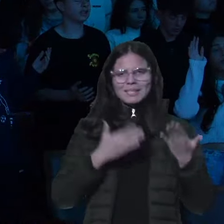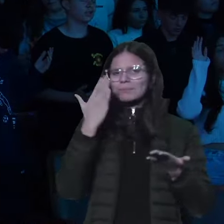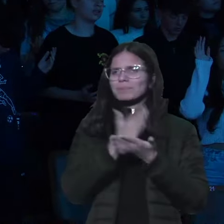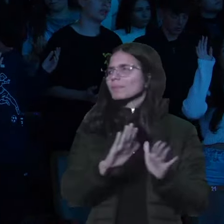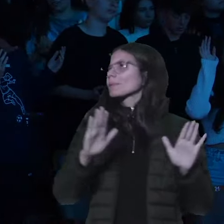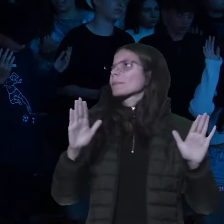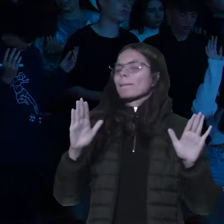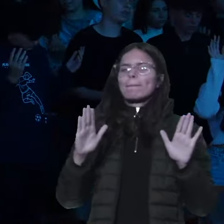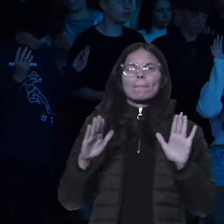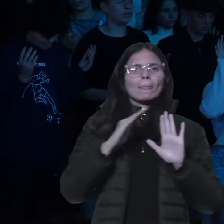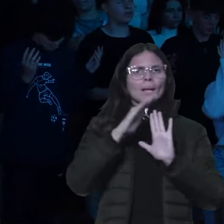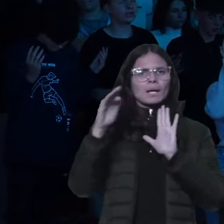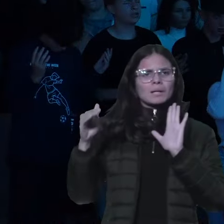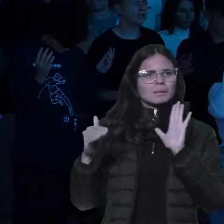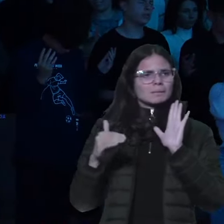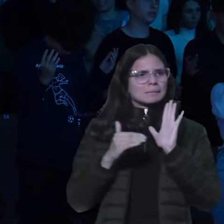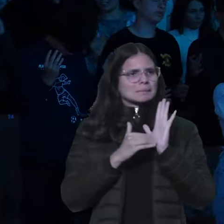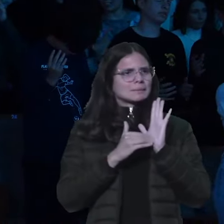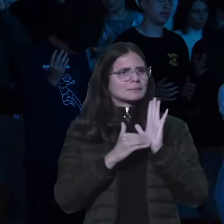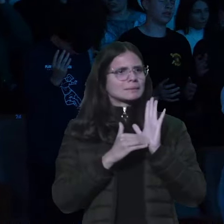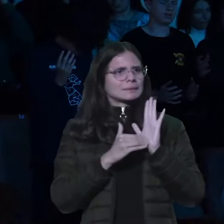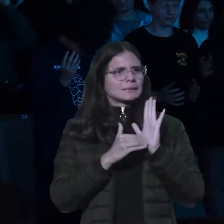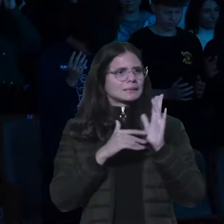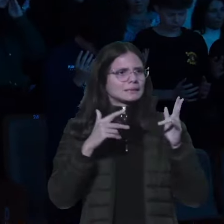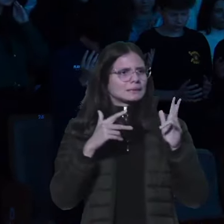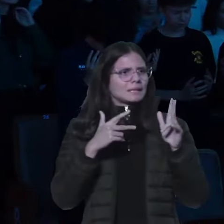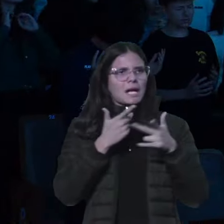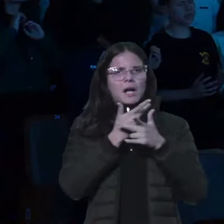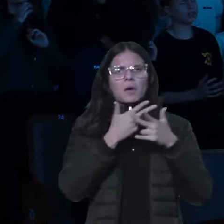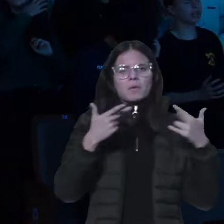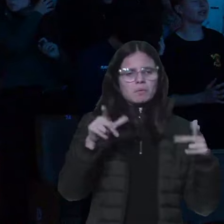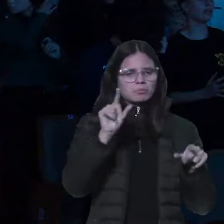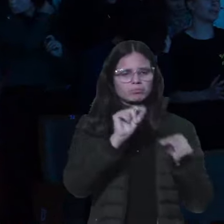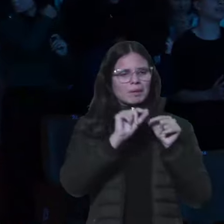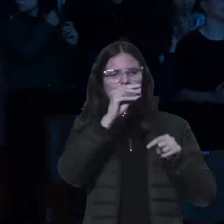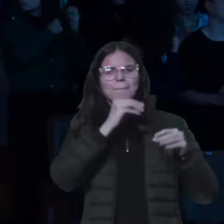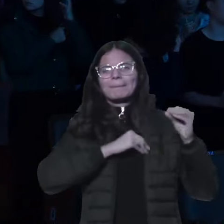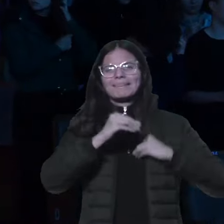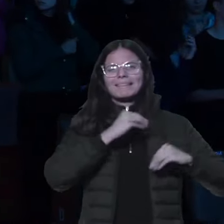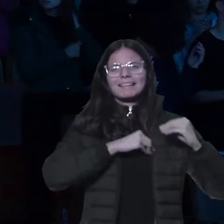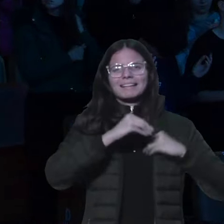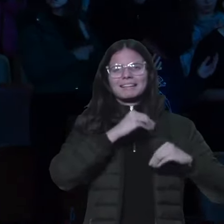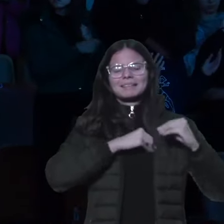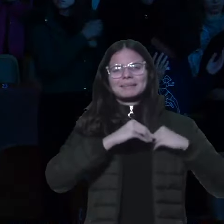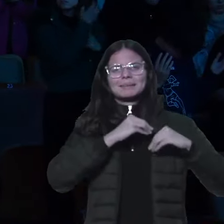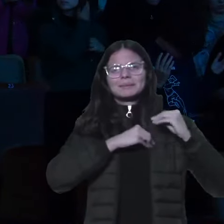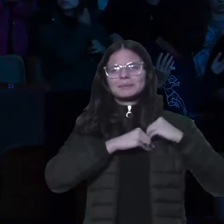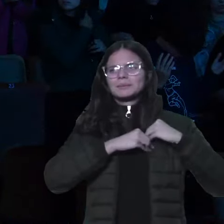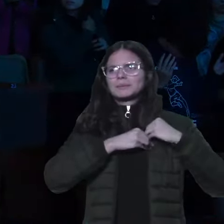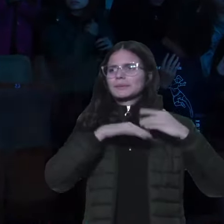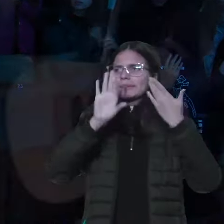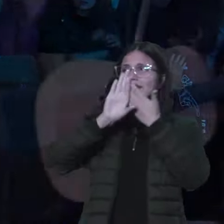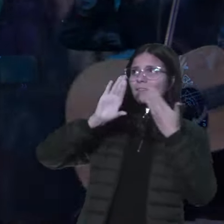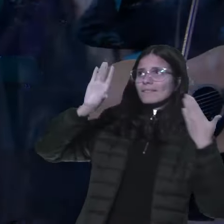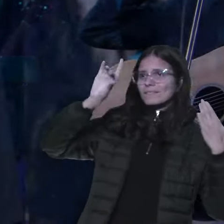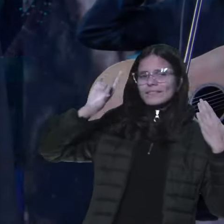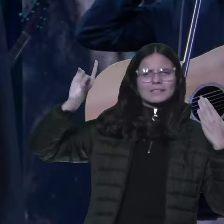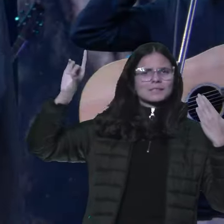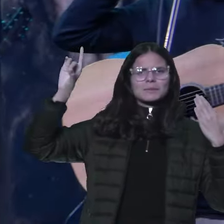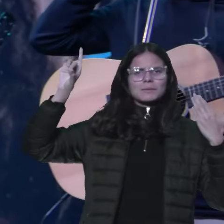Começa a renunciar em nome de Jesus às práticas que você tem feito que não são boas, que estão te afastando dos propósitos de